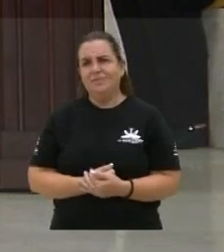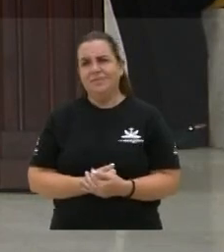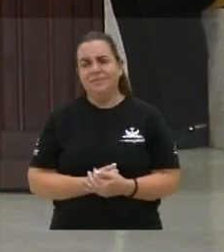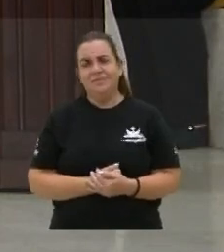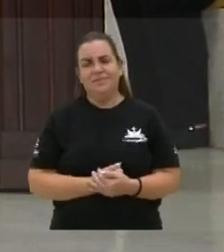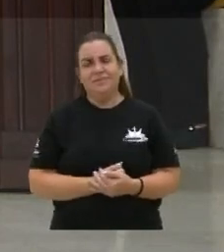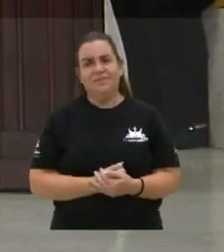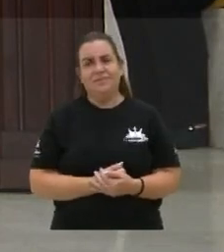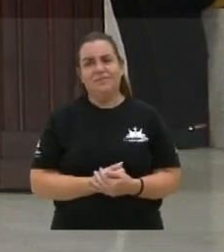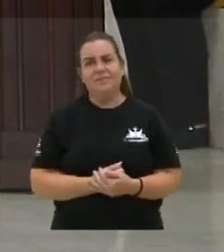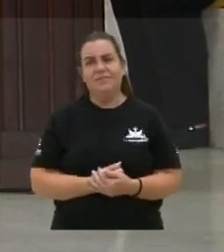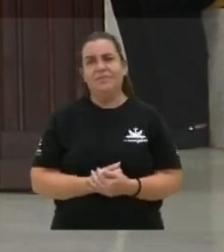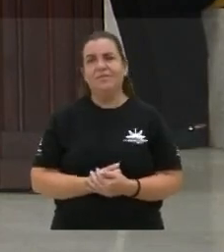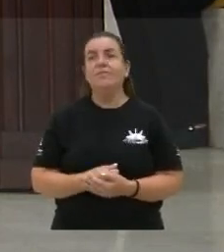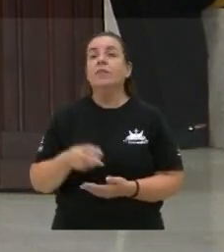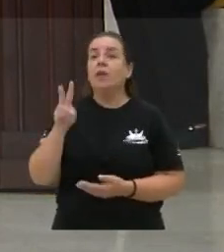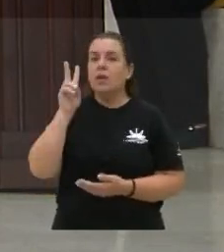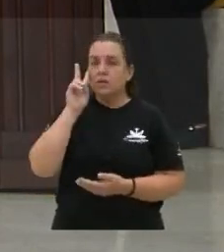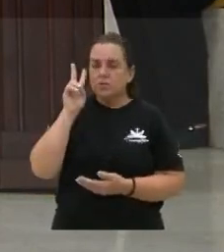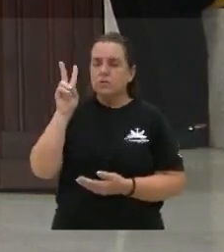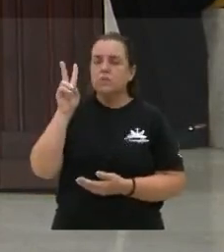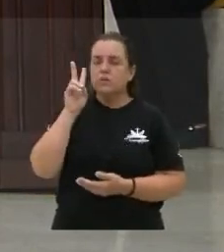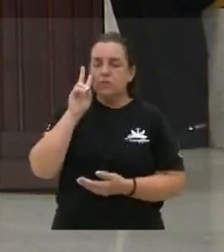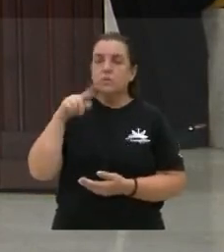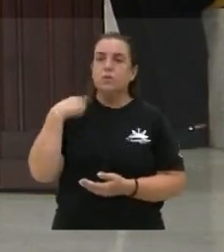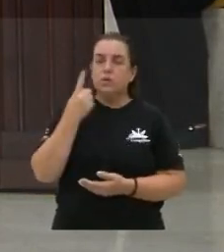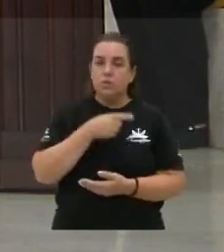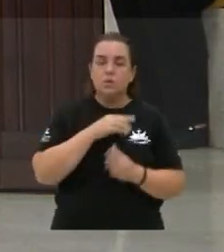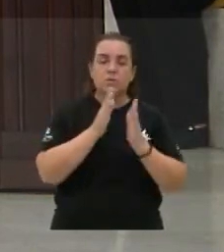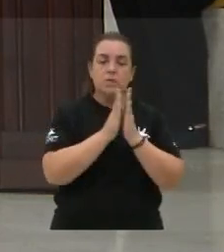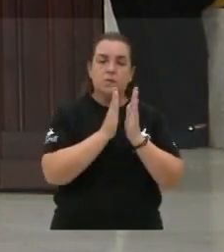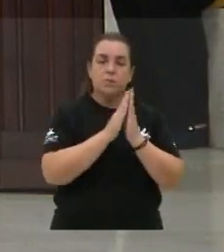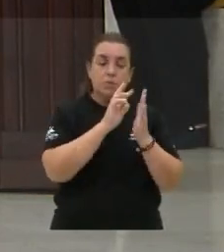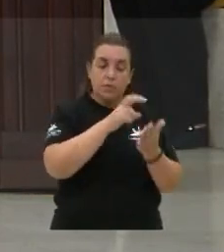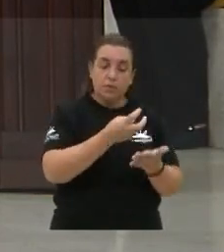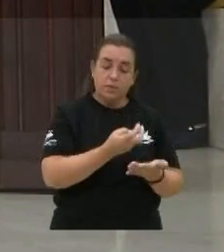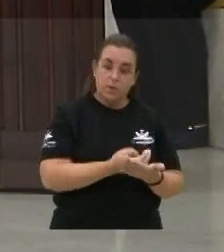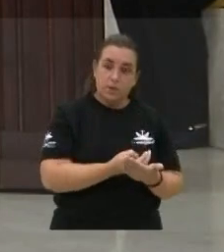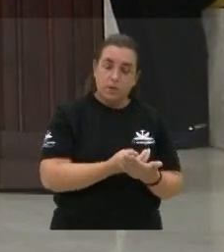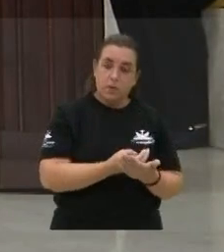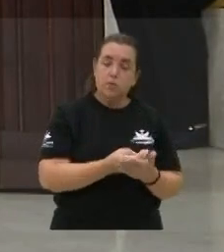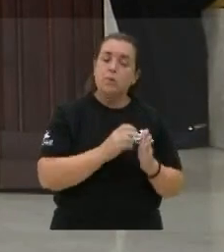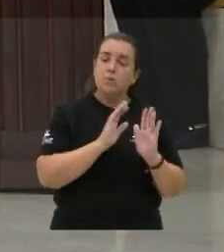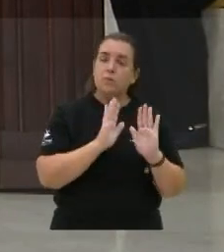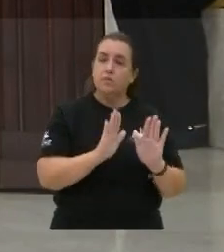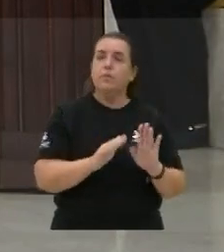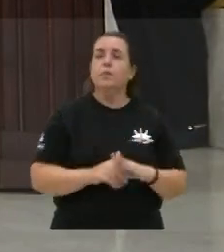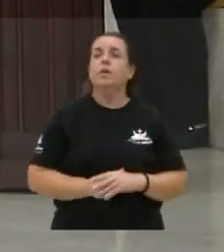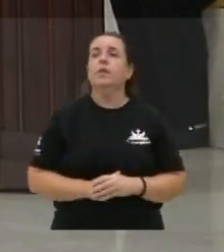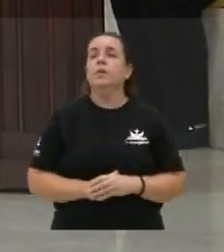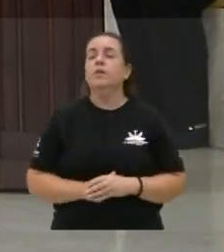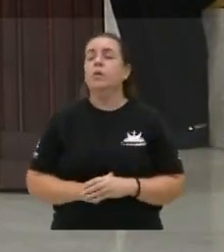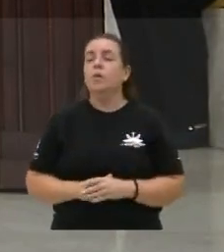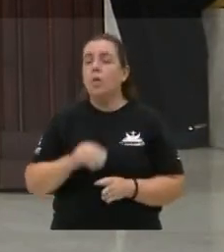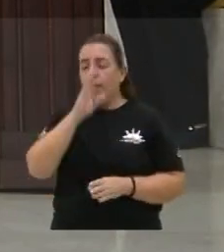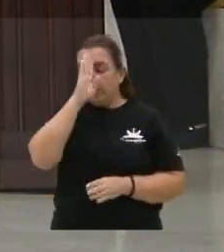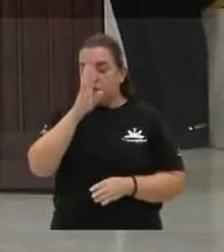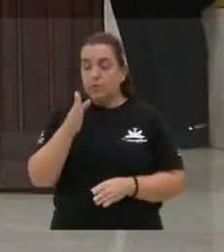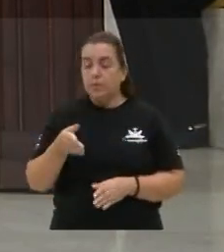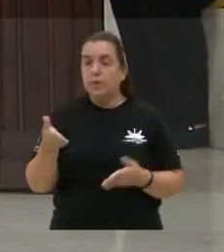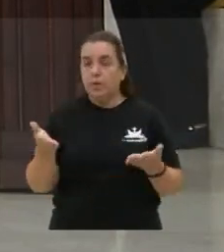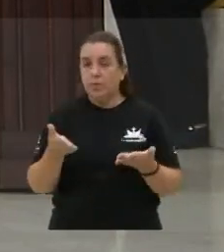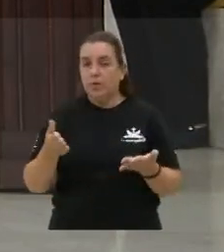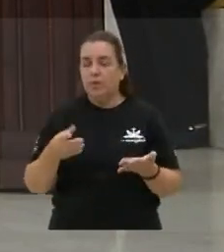Como toda segunda-feira nós rezamos pelos falecidos, e não é diferente. Principalmente nesse